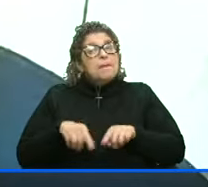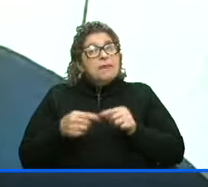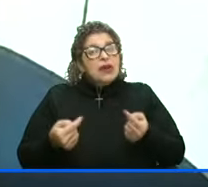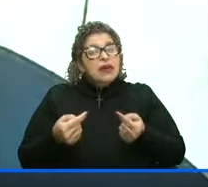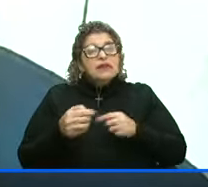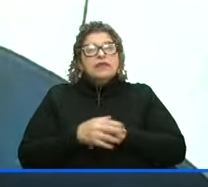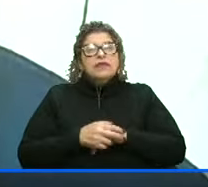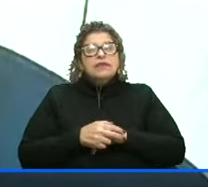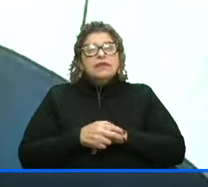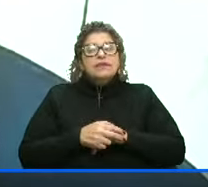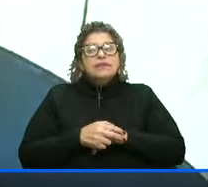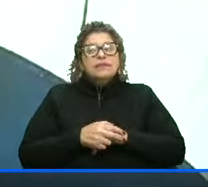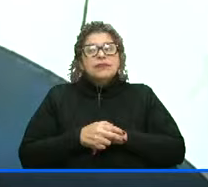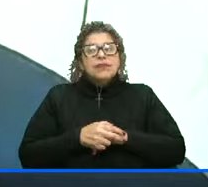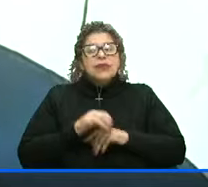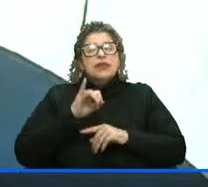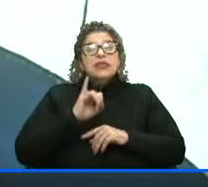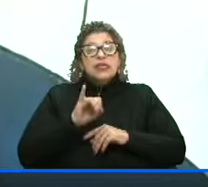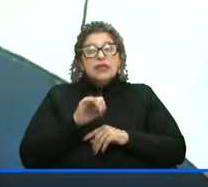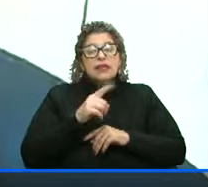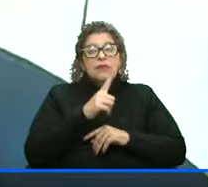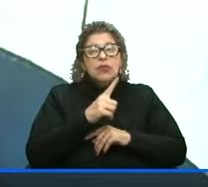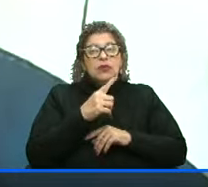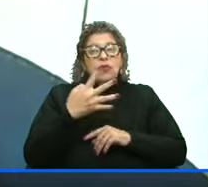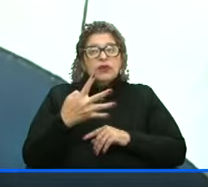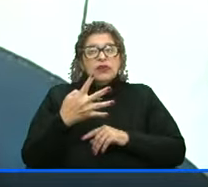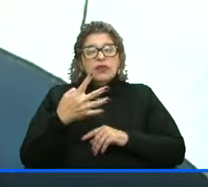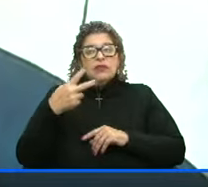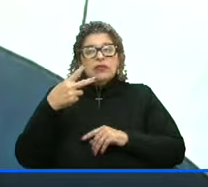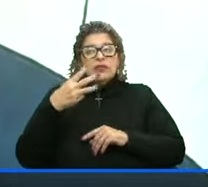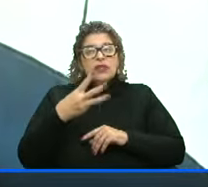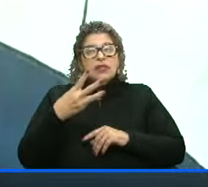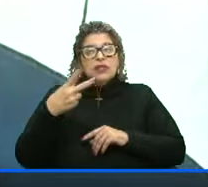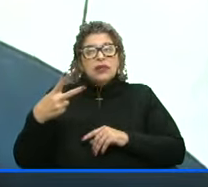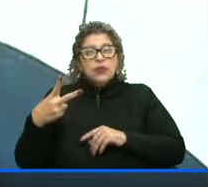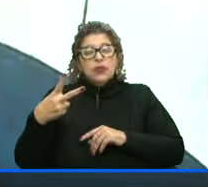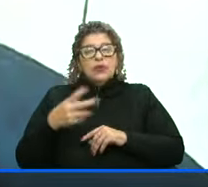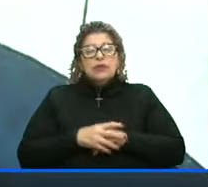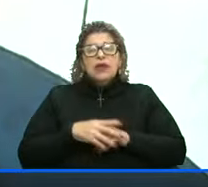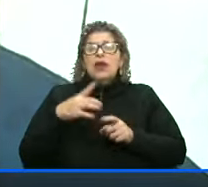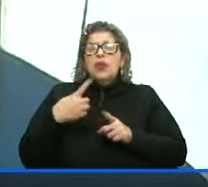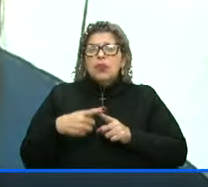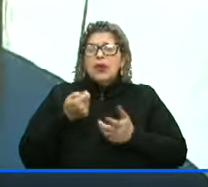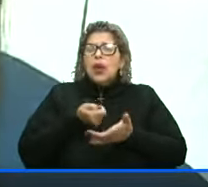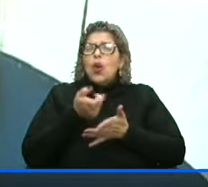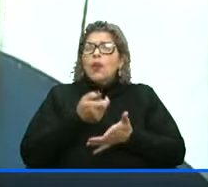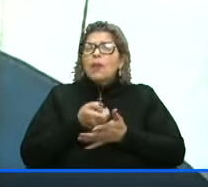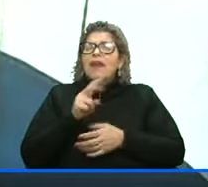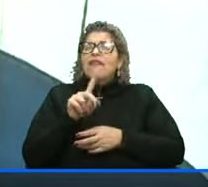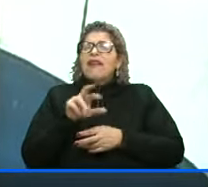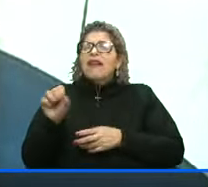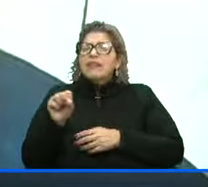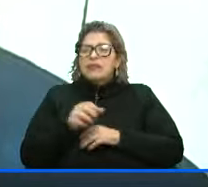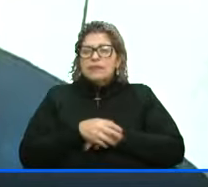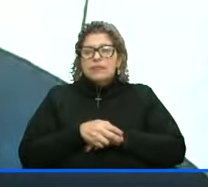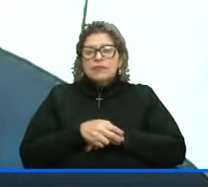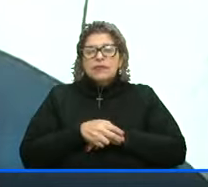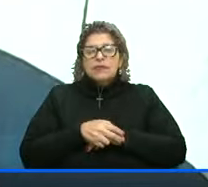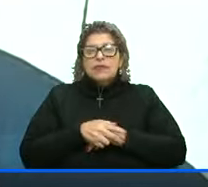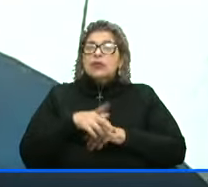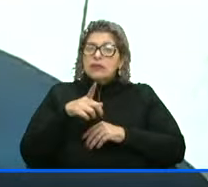tempo, se nós temos 1.482 vagas, por que fazer compra de vaga? Se